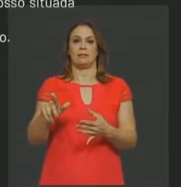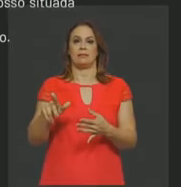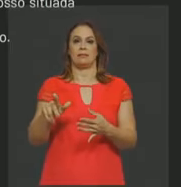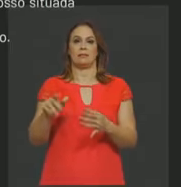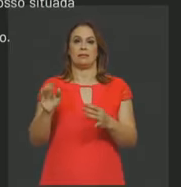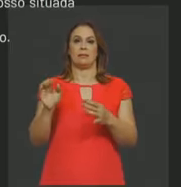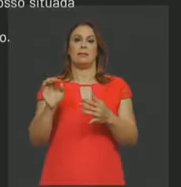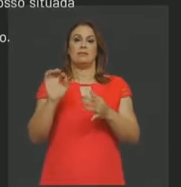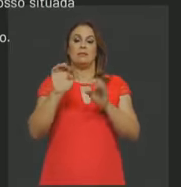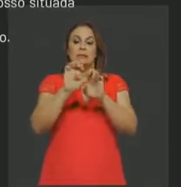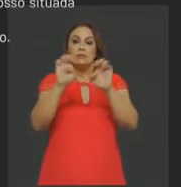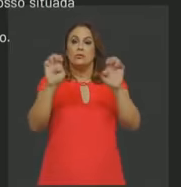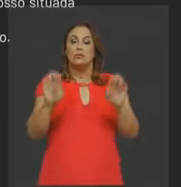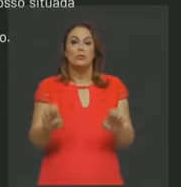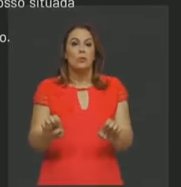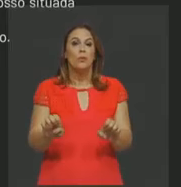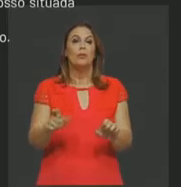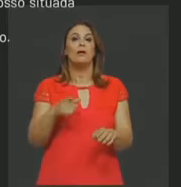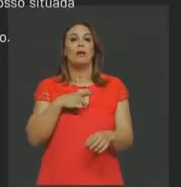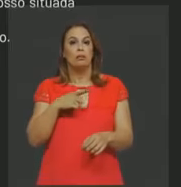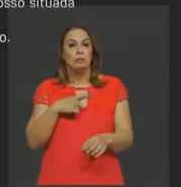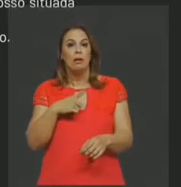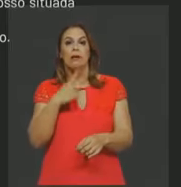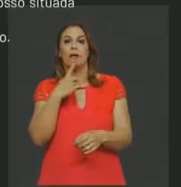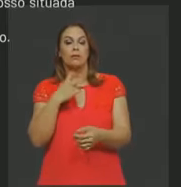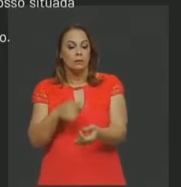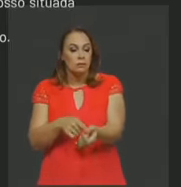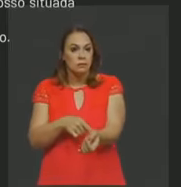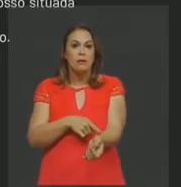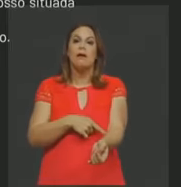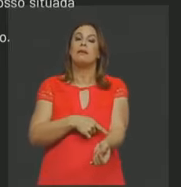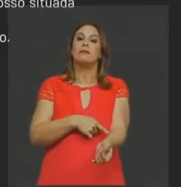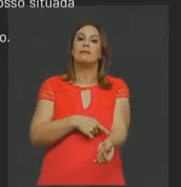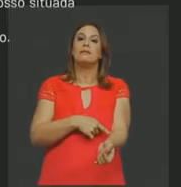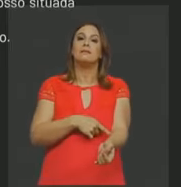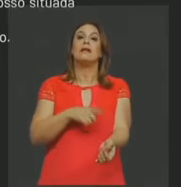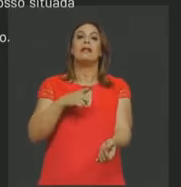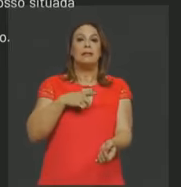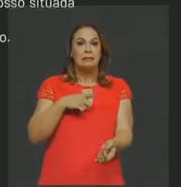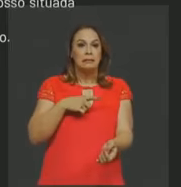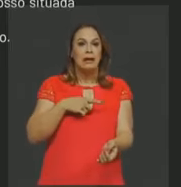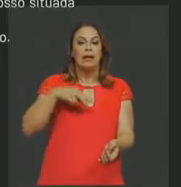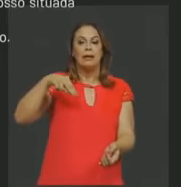nervos, tá? Quando você machuca e quebra um osso, vai sair sangue, tá?